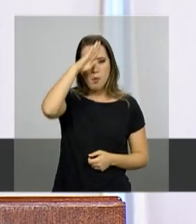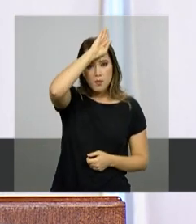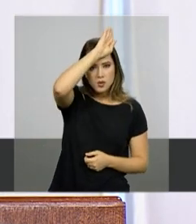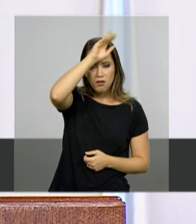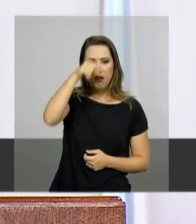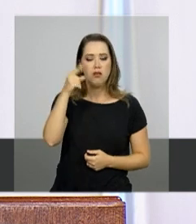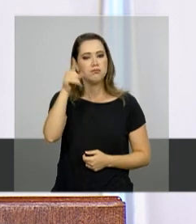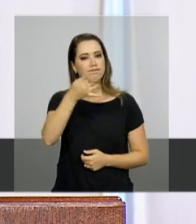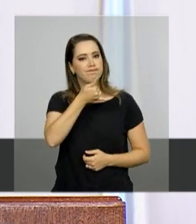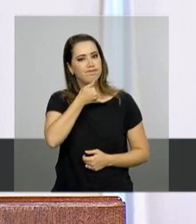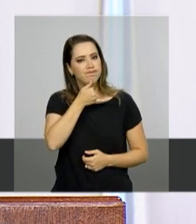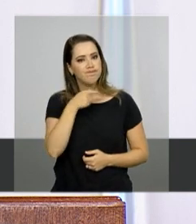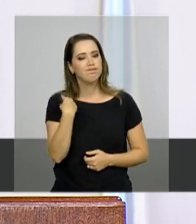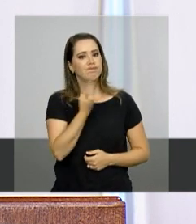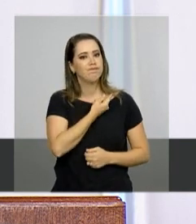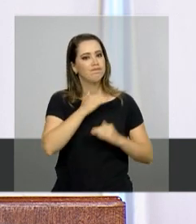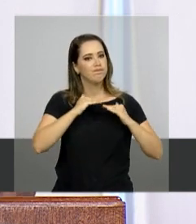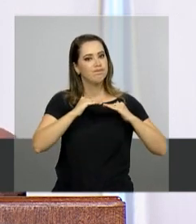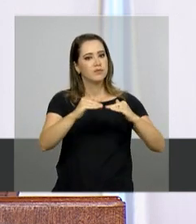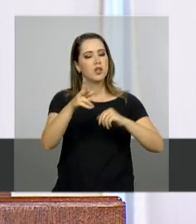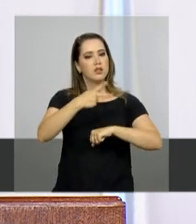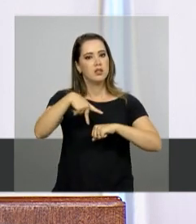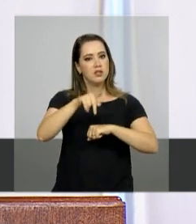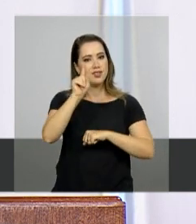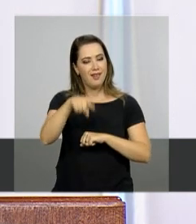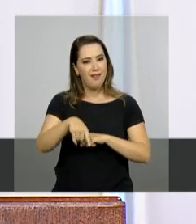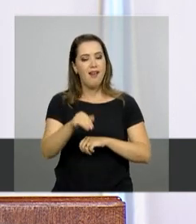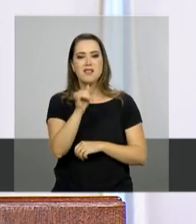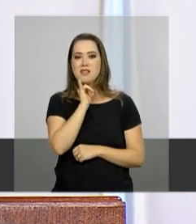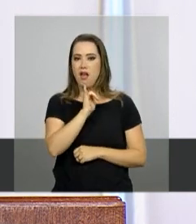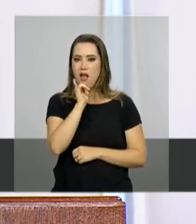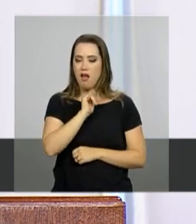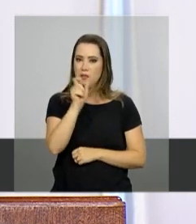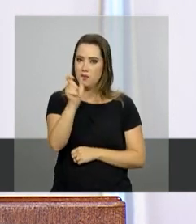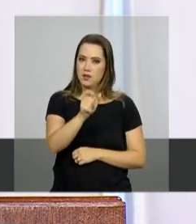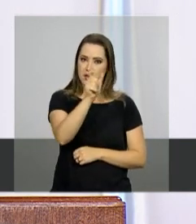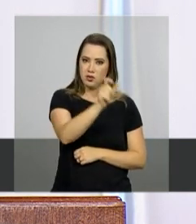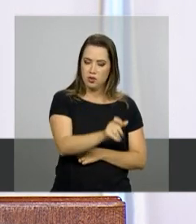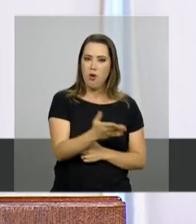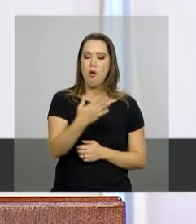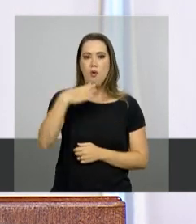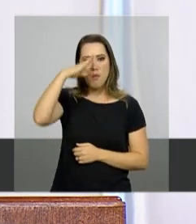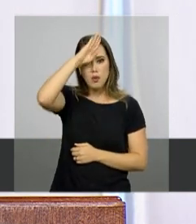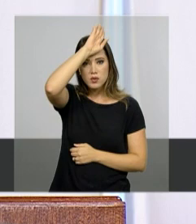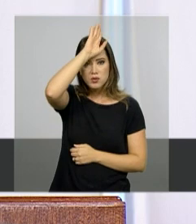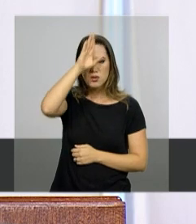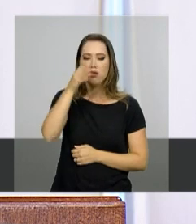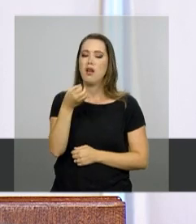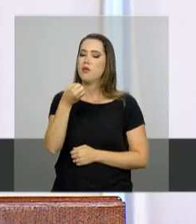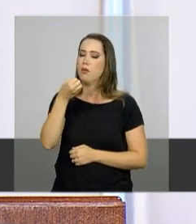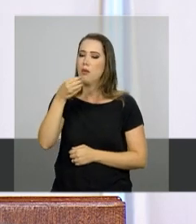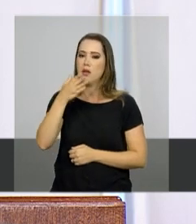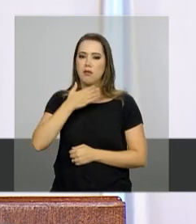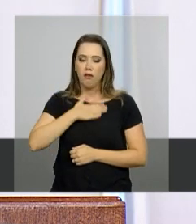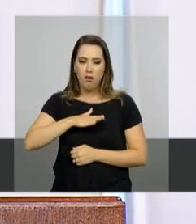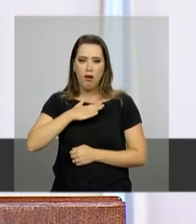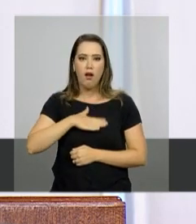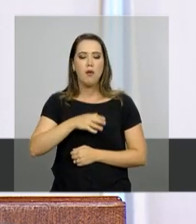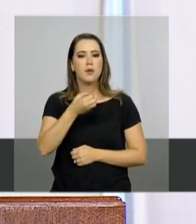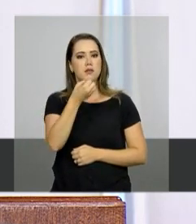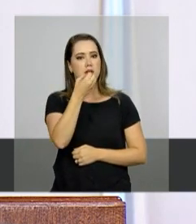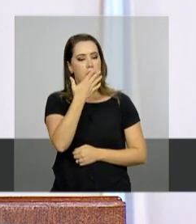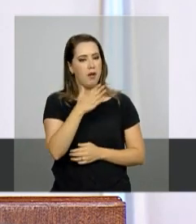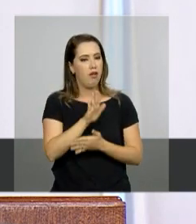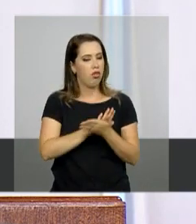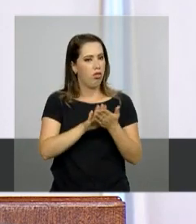nossa democracia mas que ele sirva de exemplo e se deus quiser o candidato funcionar é passará bem tenho certeza que